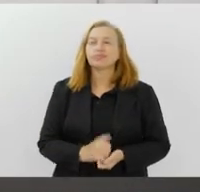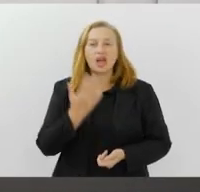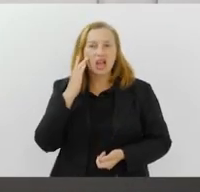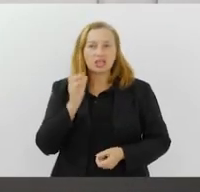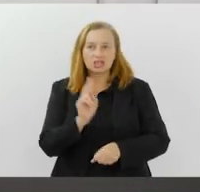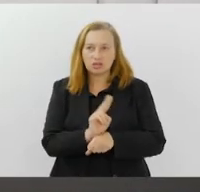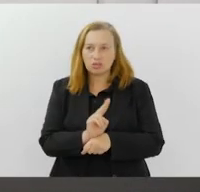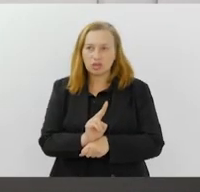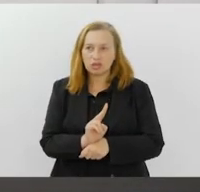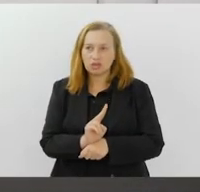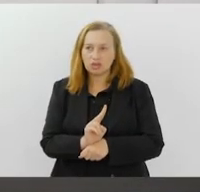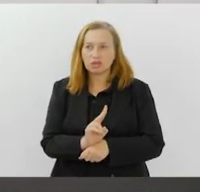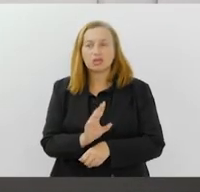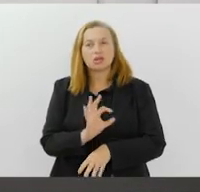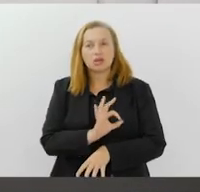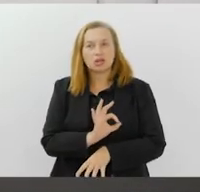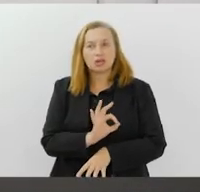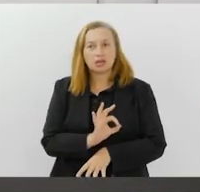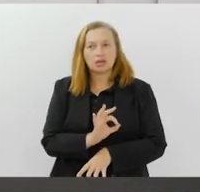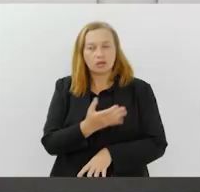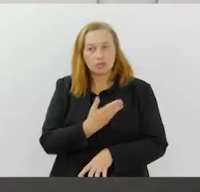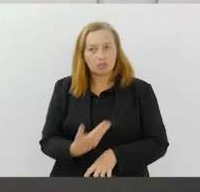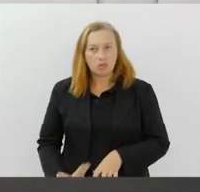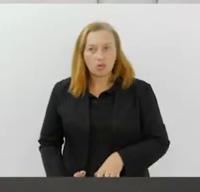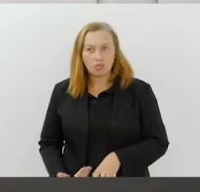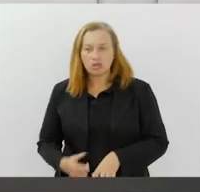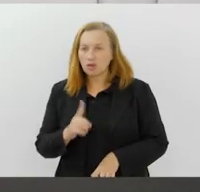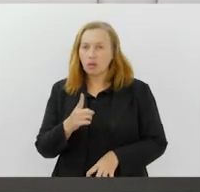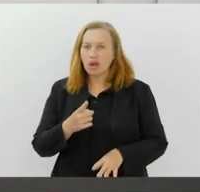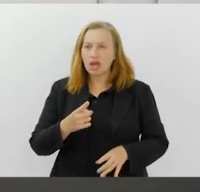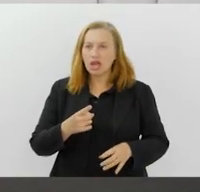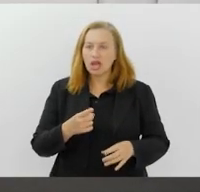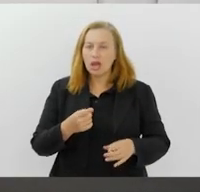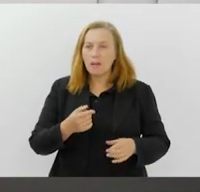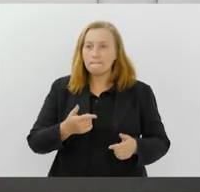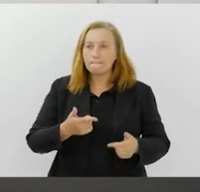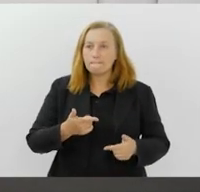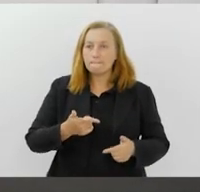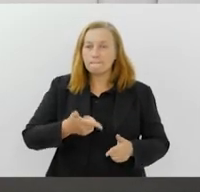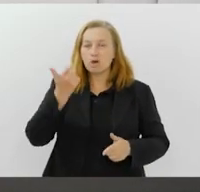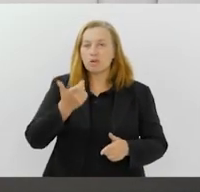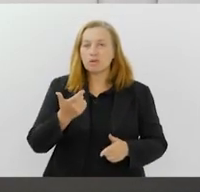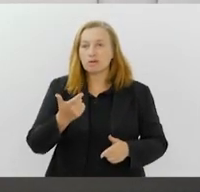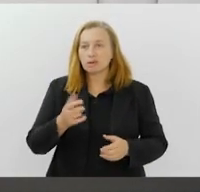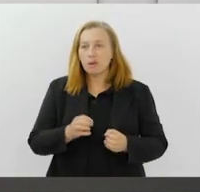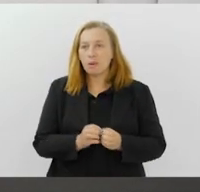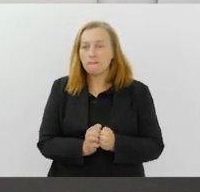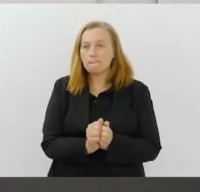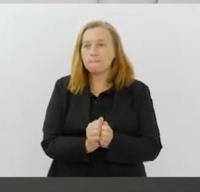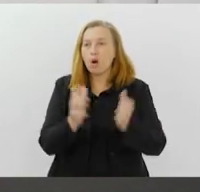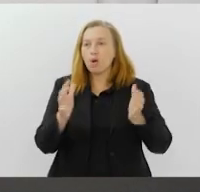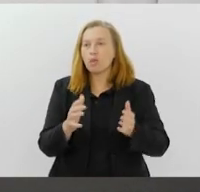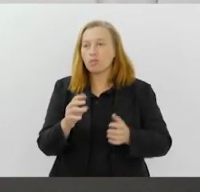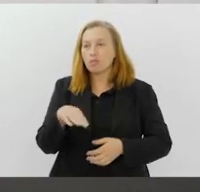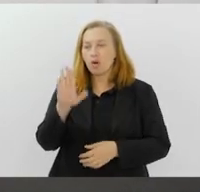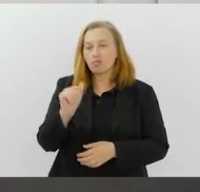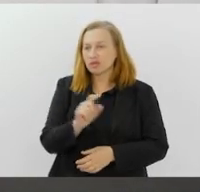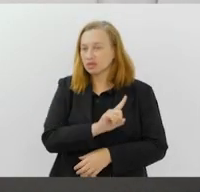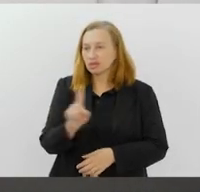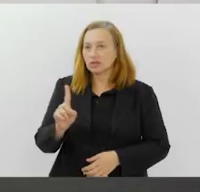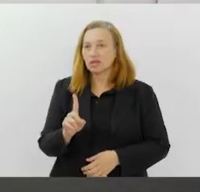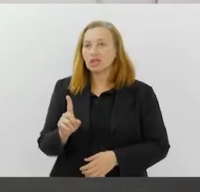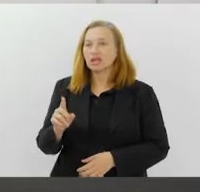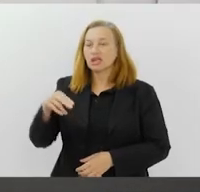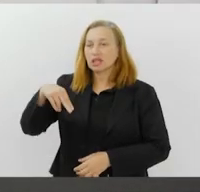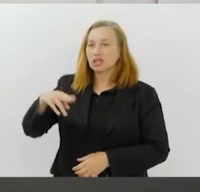pública não é tiro porrada e bomba é investigação por isso a gente tem que voltar a ter esse protagonismo negr Gum obrigado pela